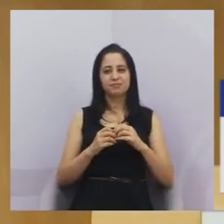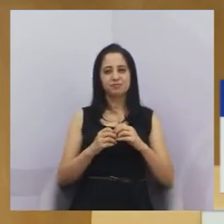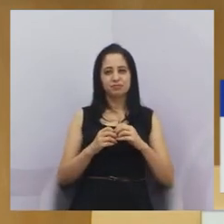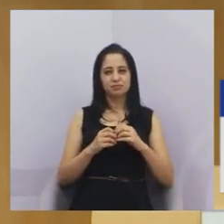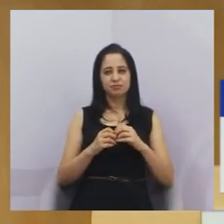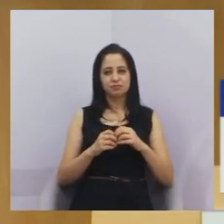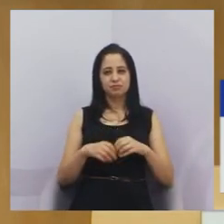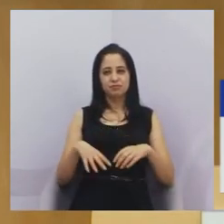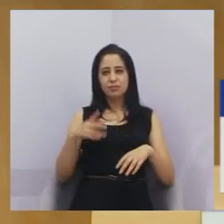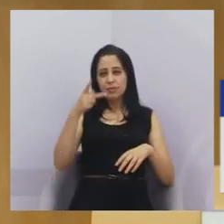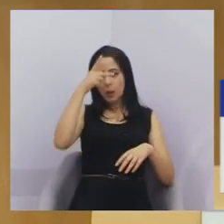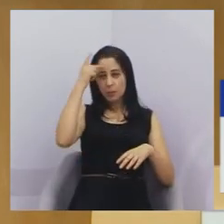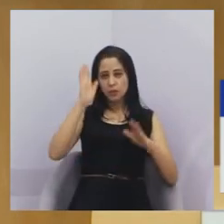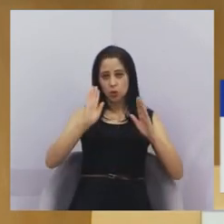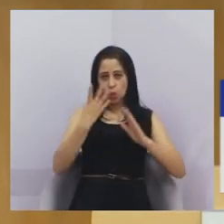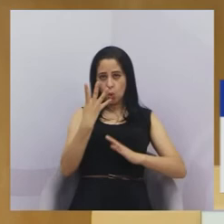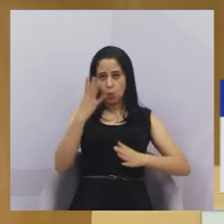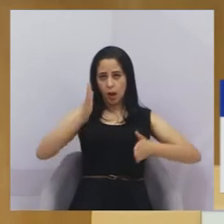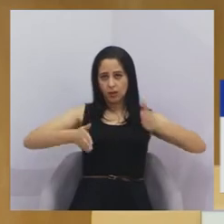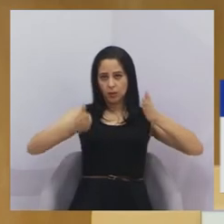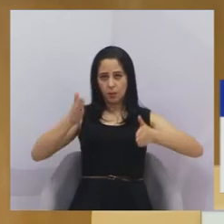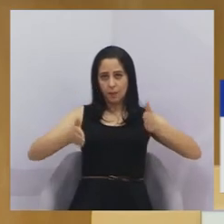casa,